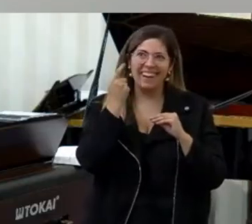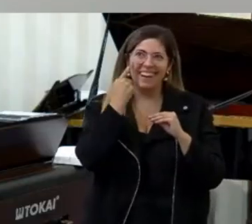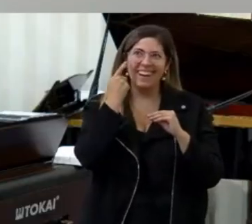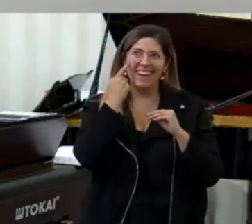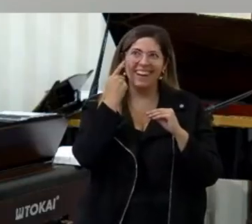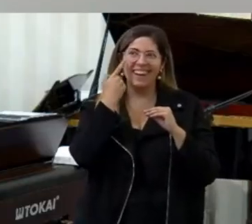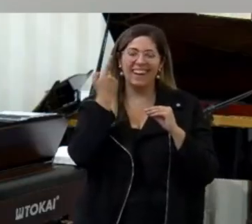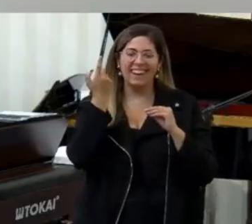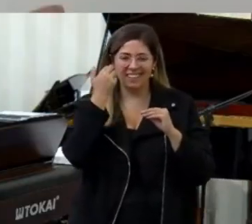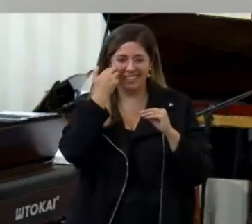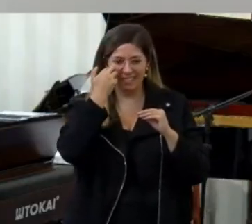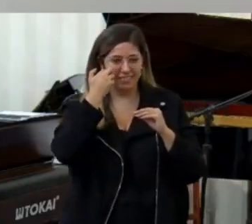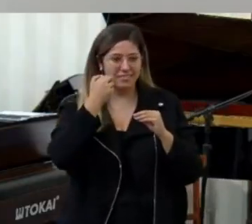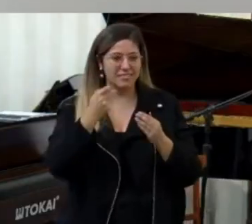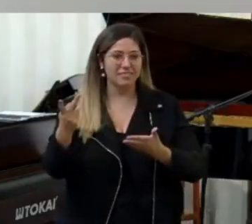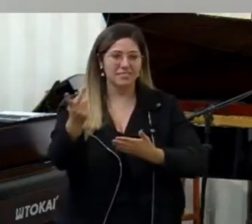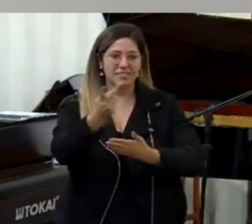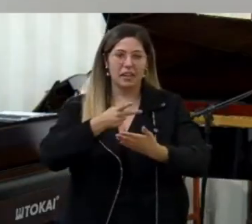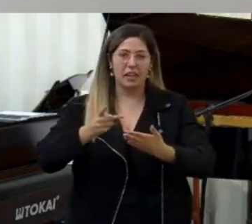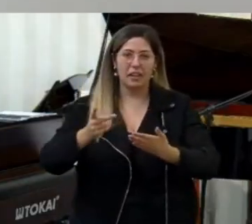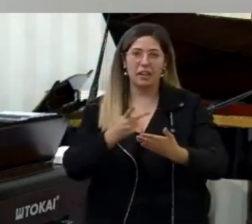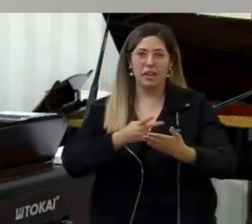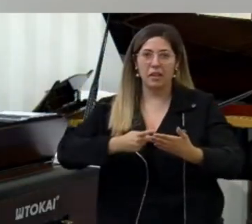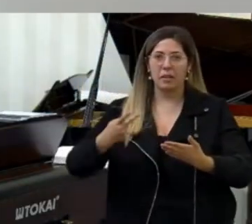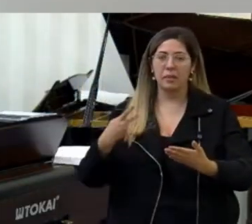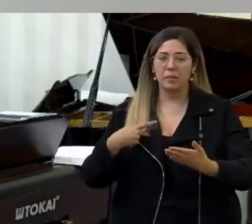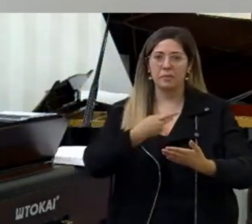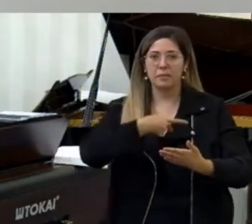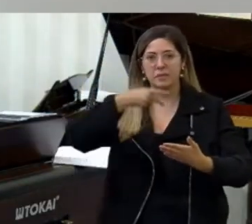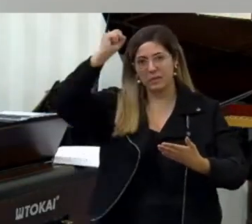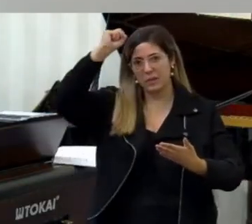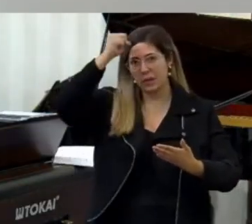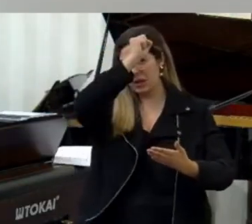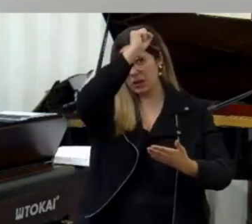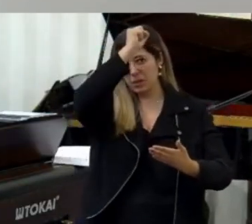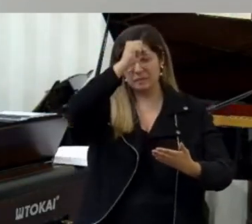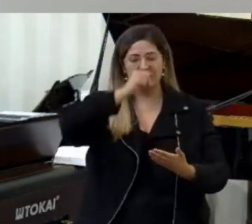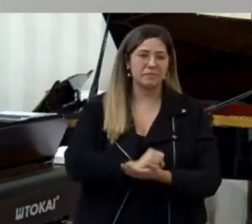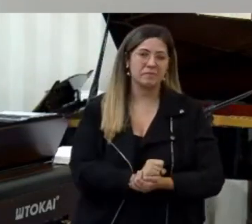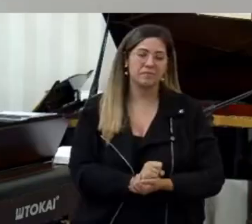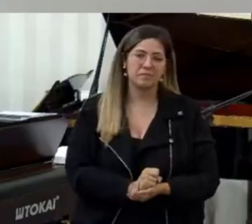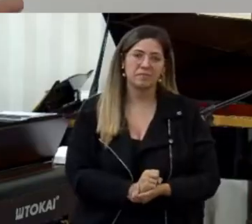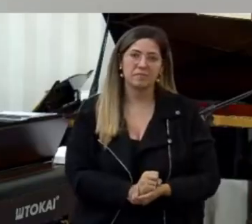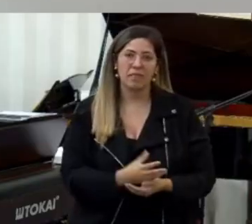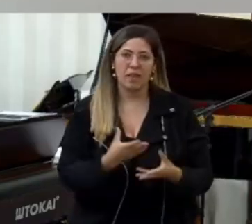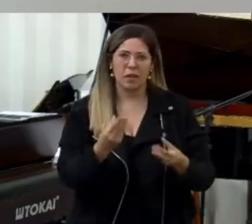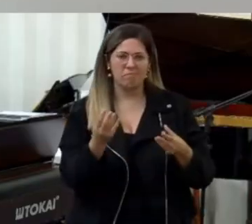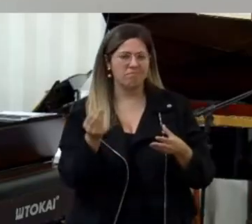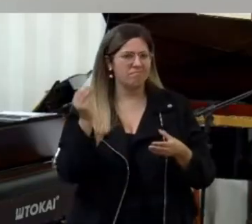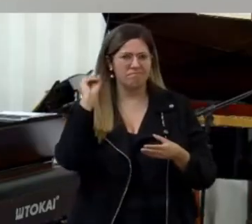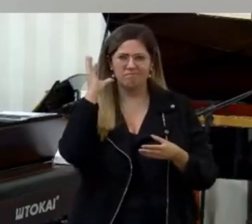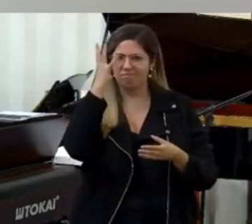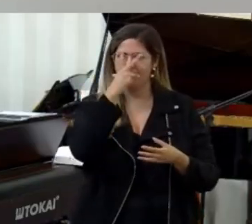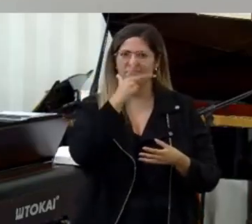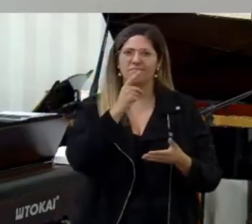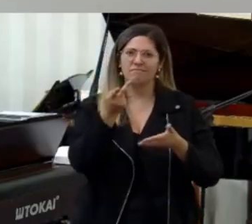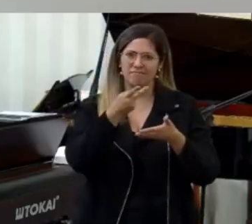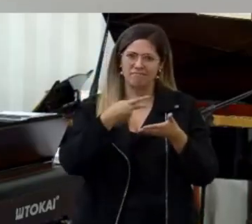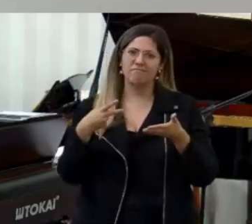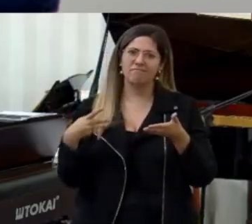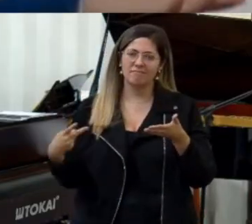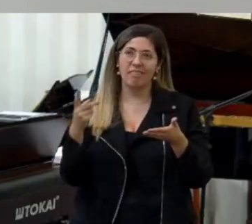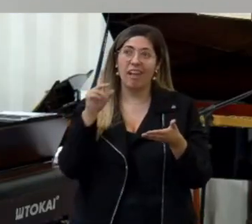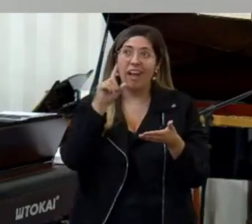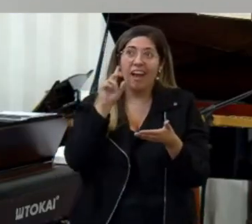reverendo Odilon, que é um poeta, certamente alcança índices e momentos e contemplações muito maiores do que essa. Mas na